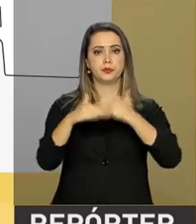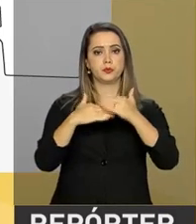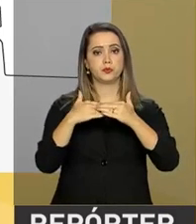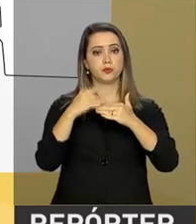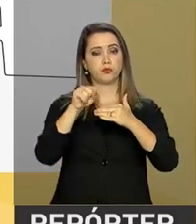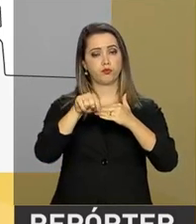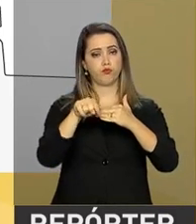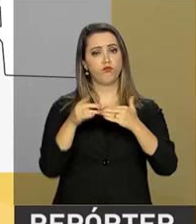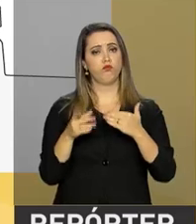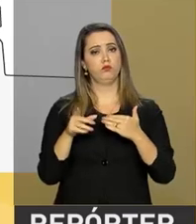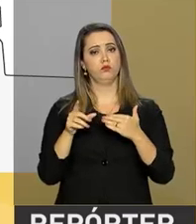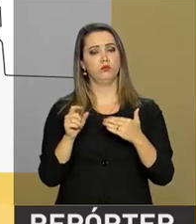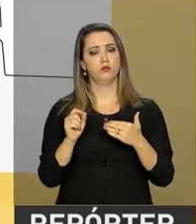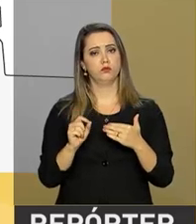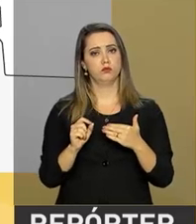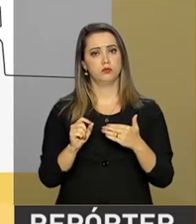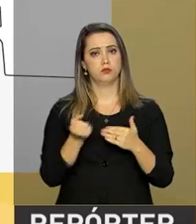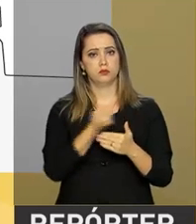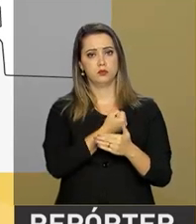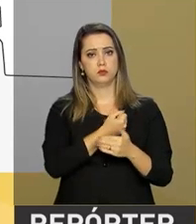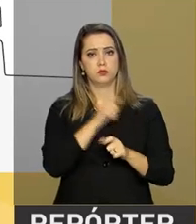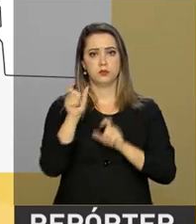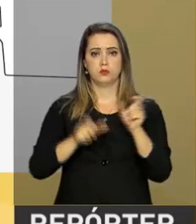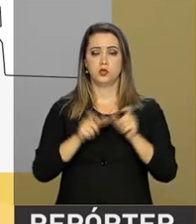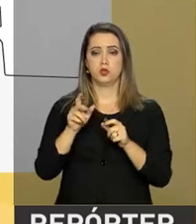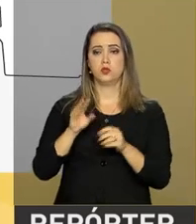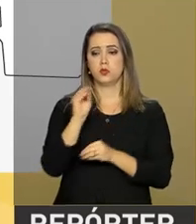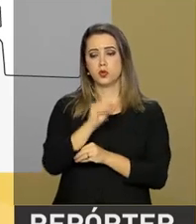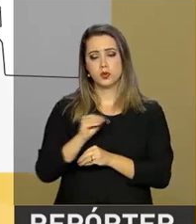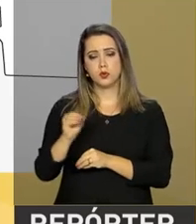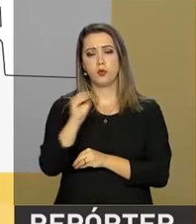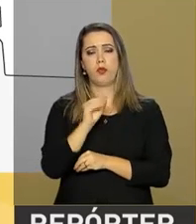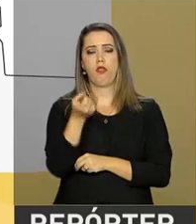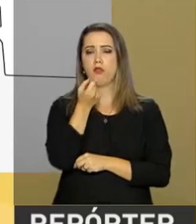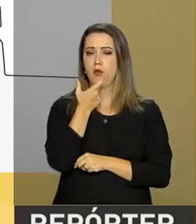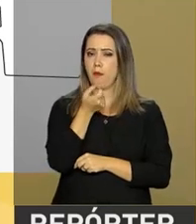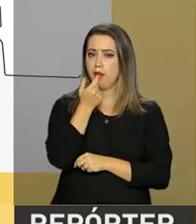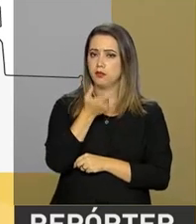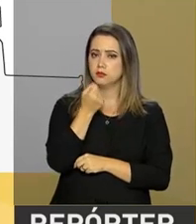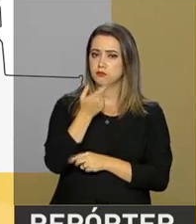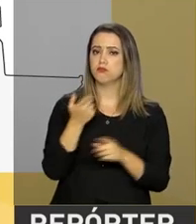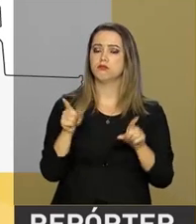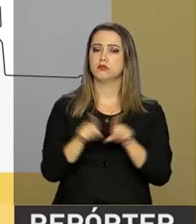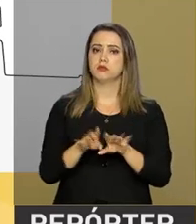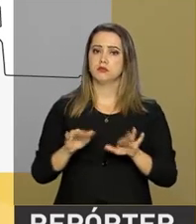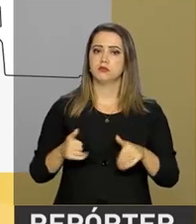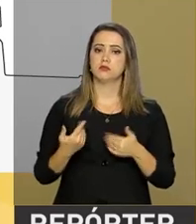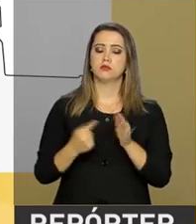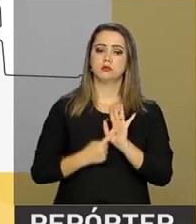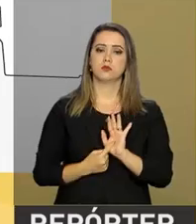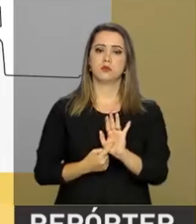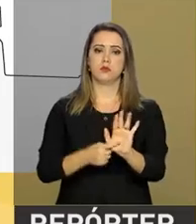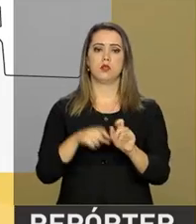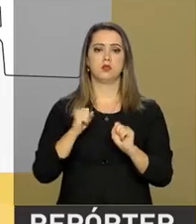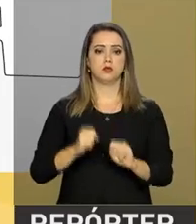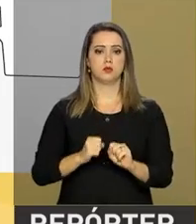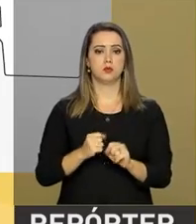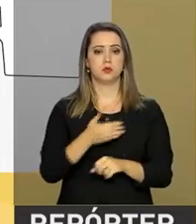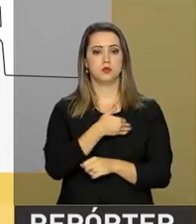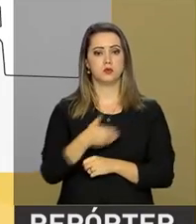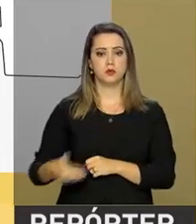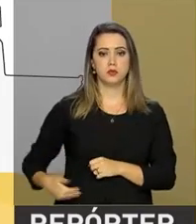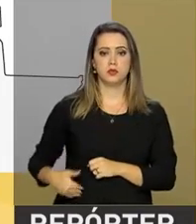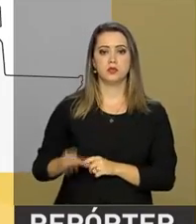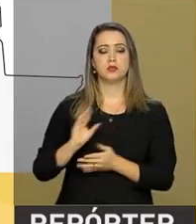crescimento de número de pessoas em tratamento, portanto, demonstrando a capacidade do governo